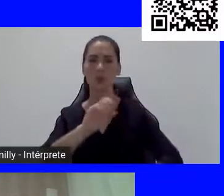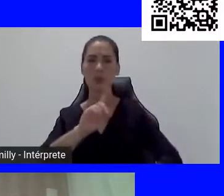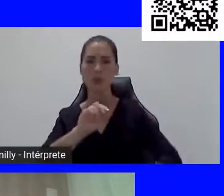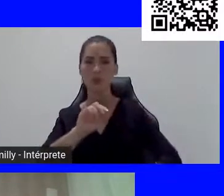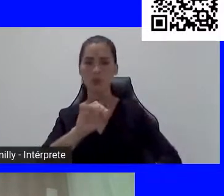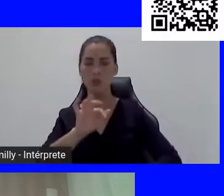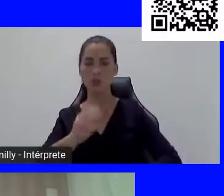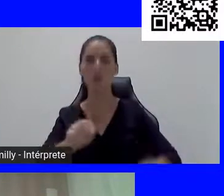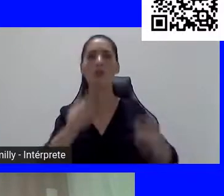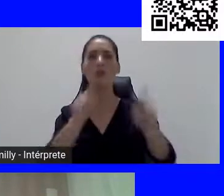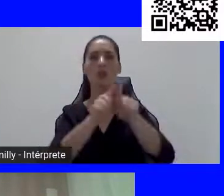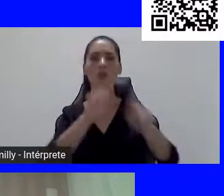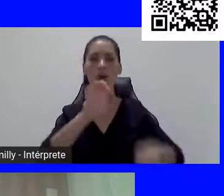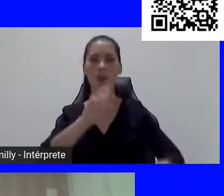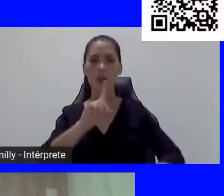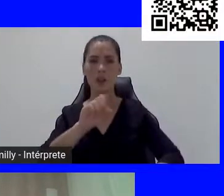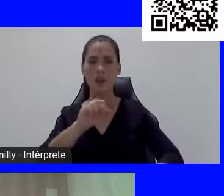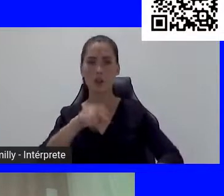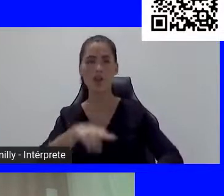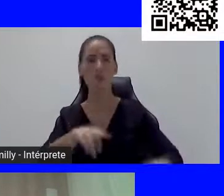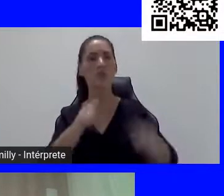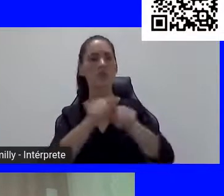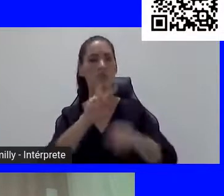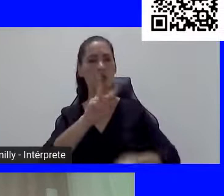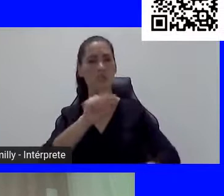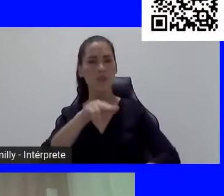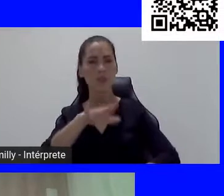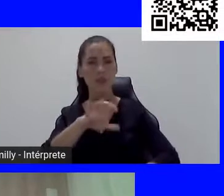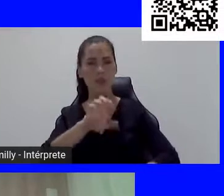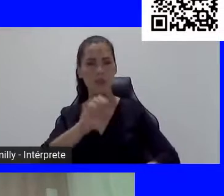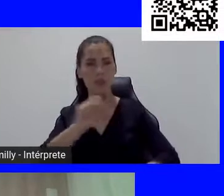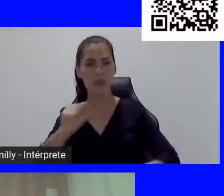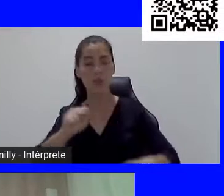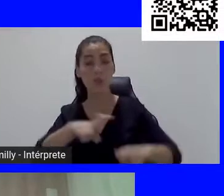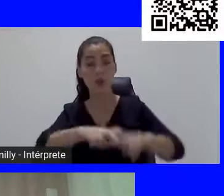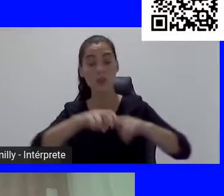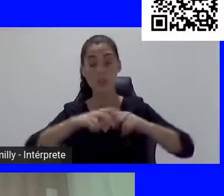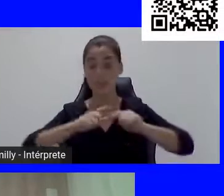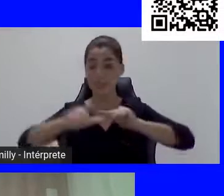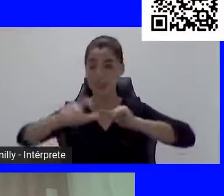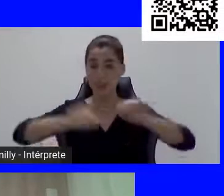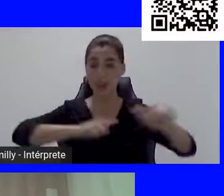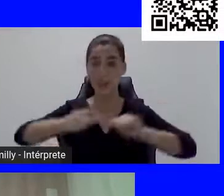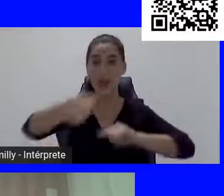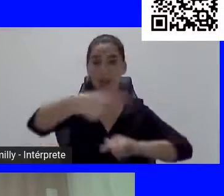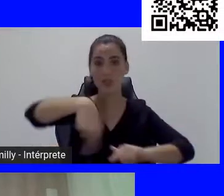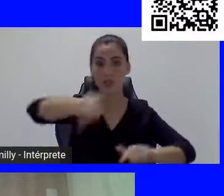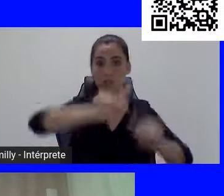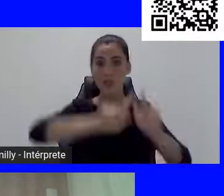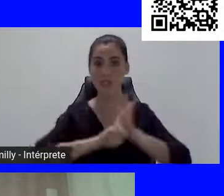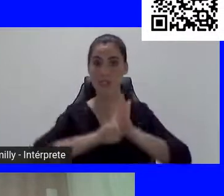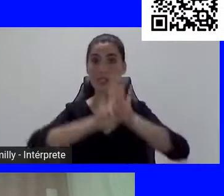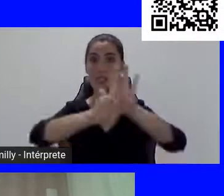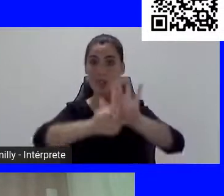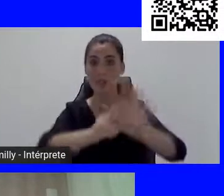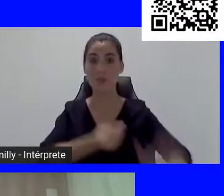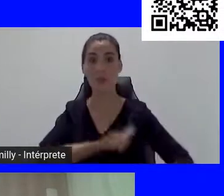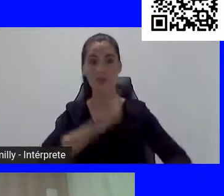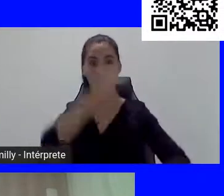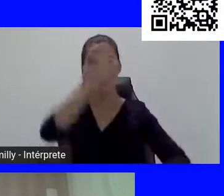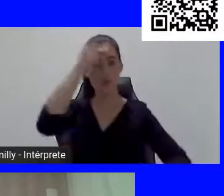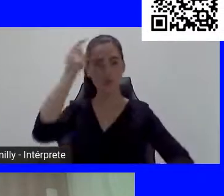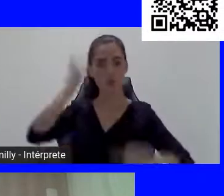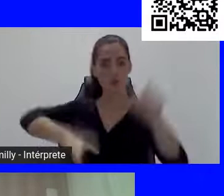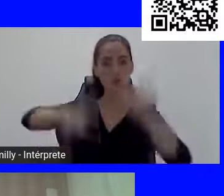pelo nome, mas enfim, pela grandeza do trabalho que vocês representam para a vida das pessoas. Vocês fazem a